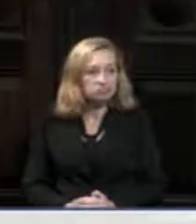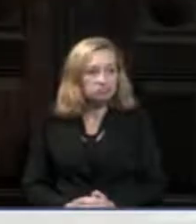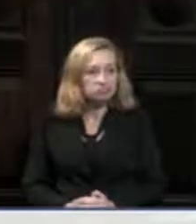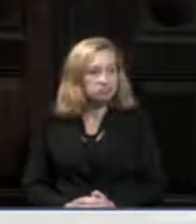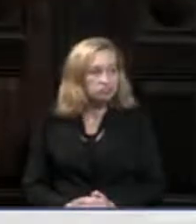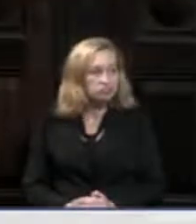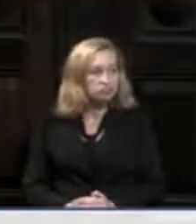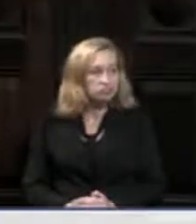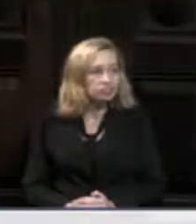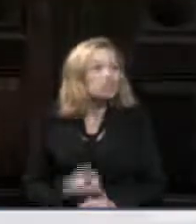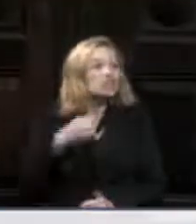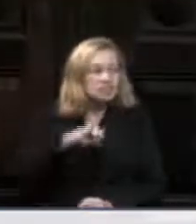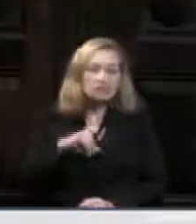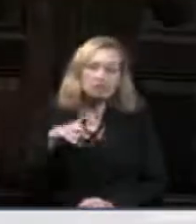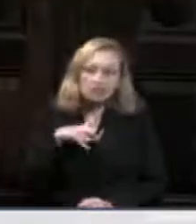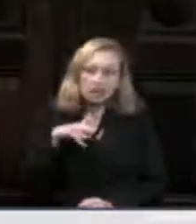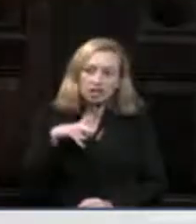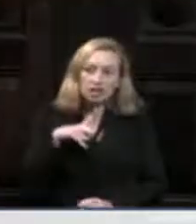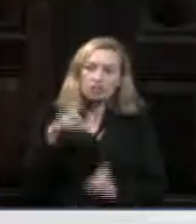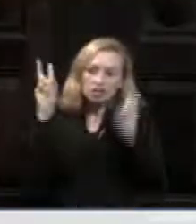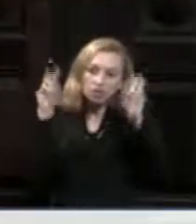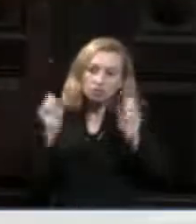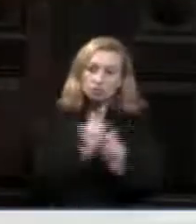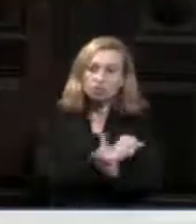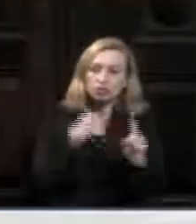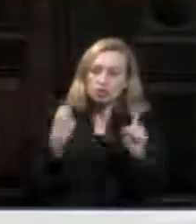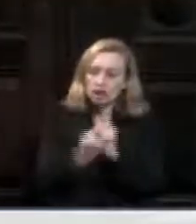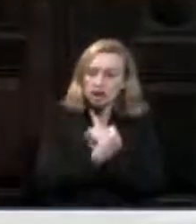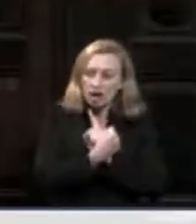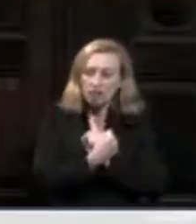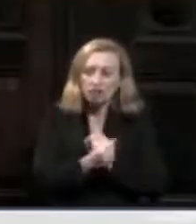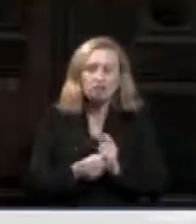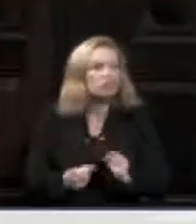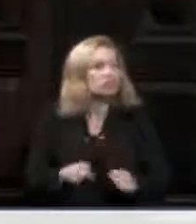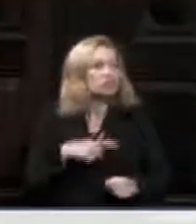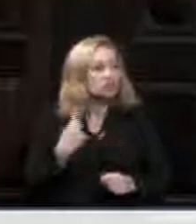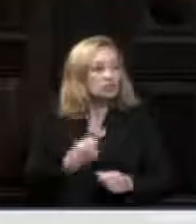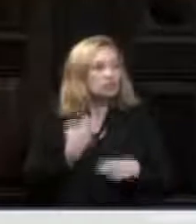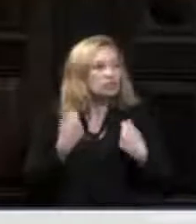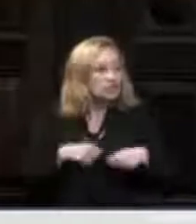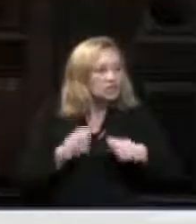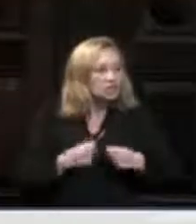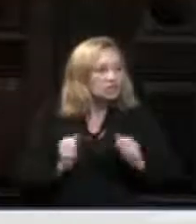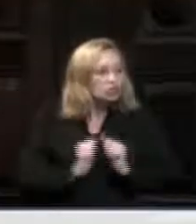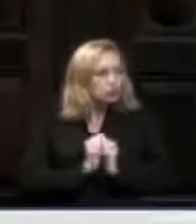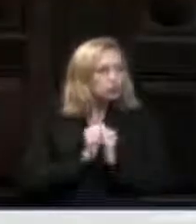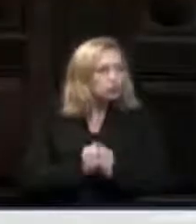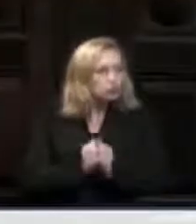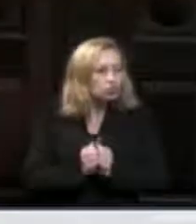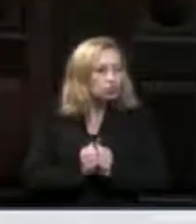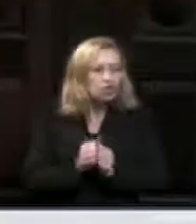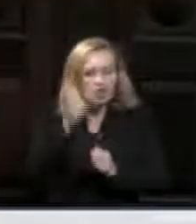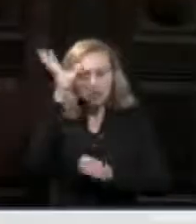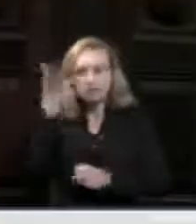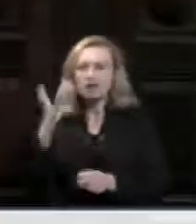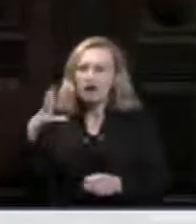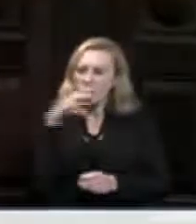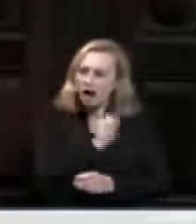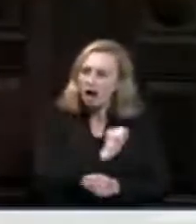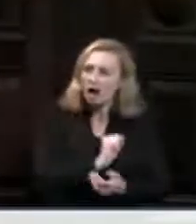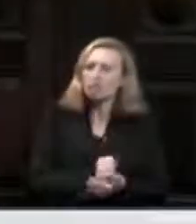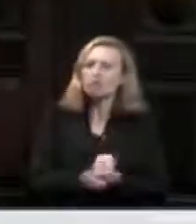Se existe uma questão social pontual, vamos resolver a questão social pontual e